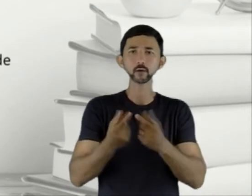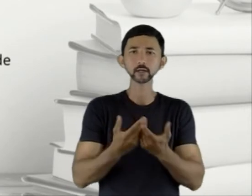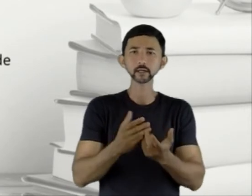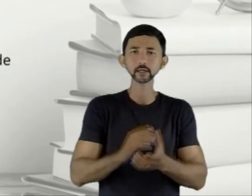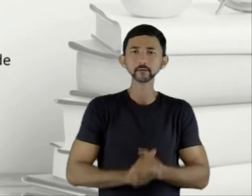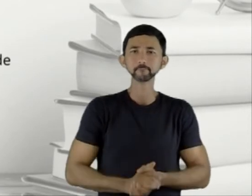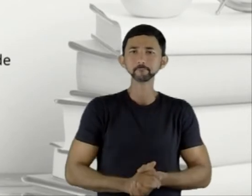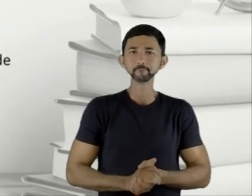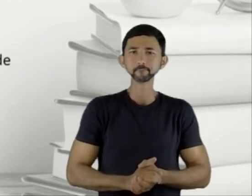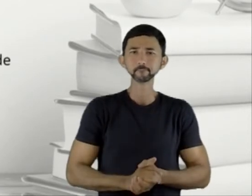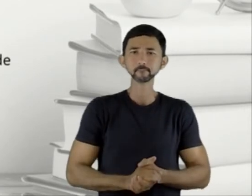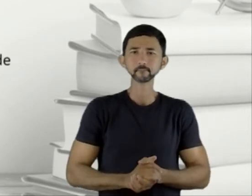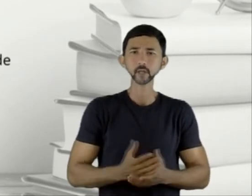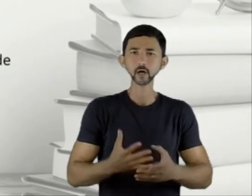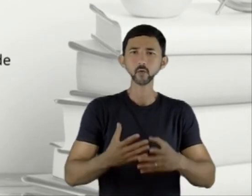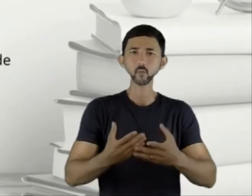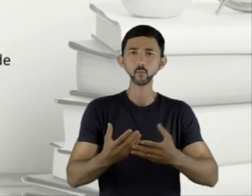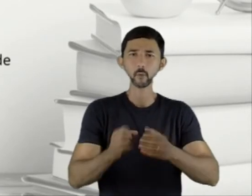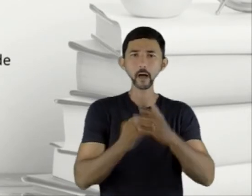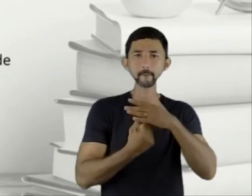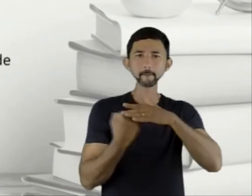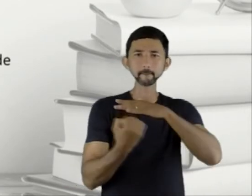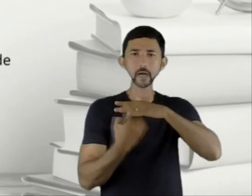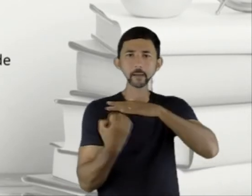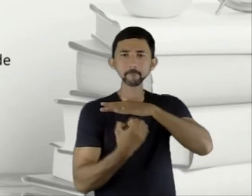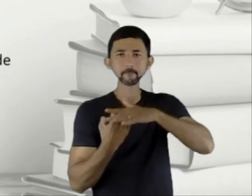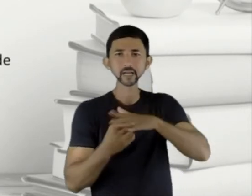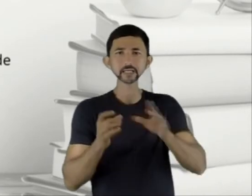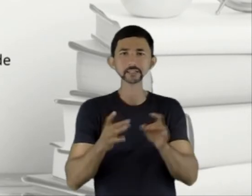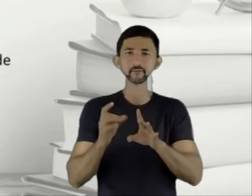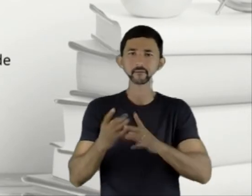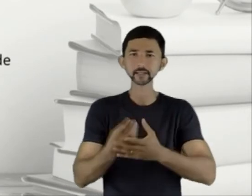Logo, cada montadora vendeu em média